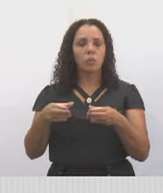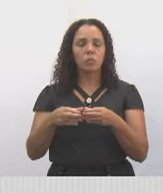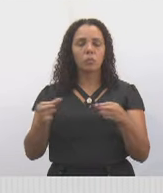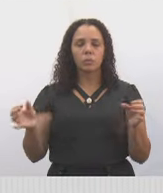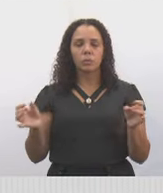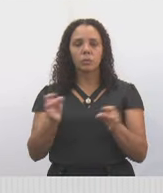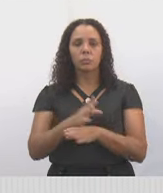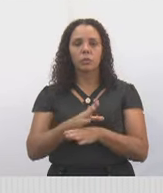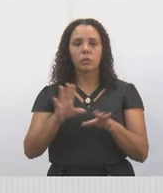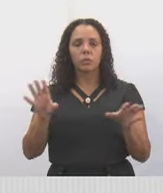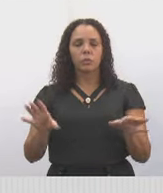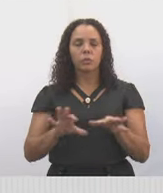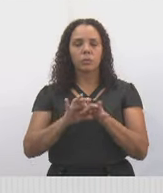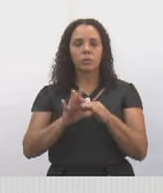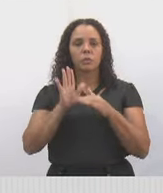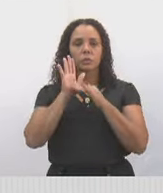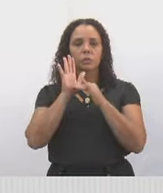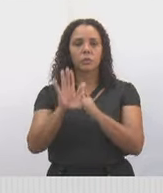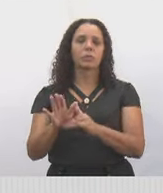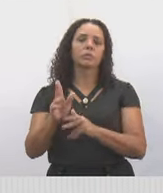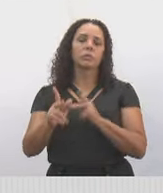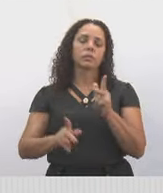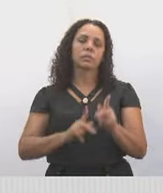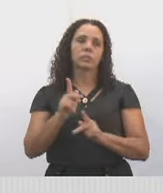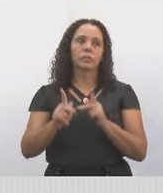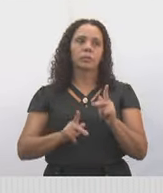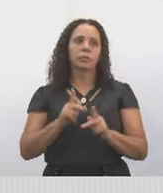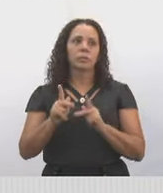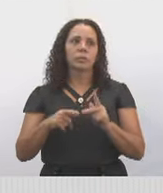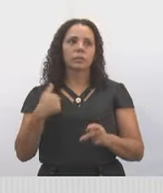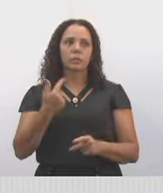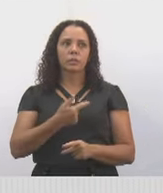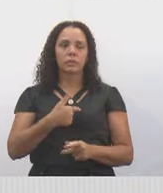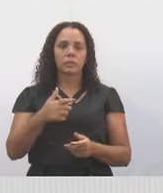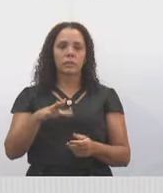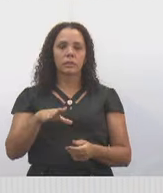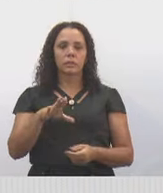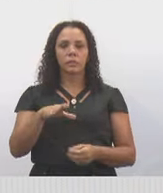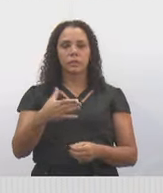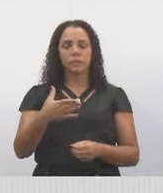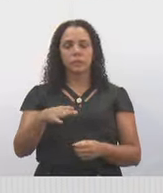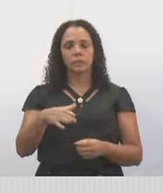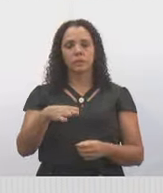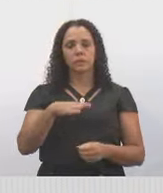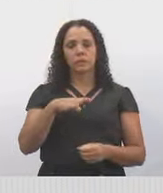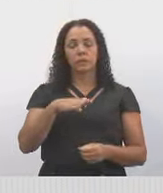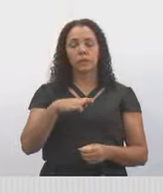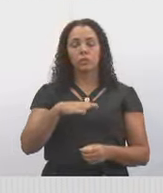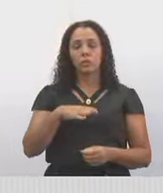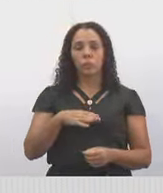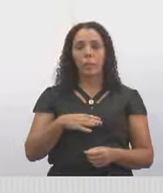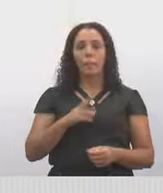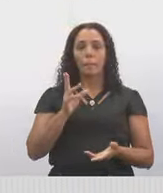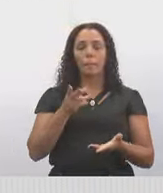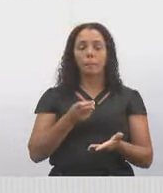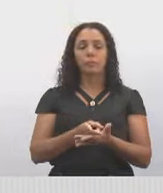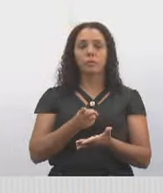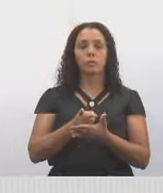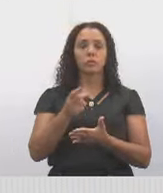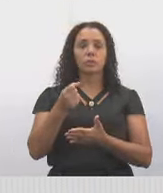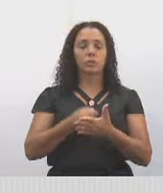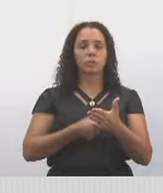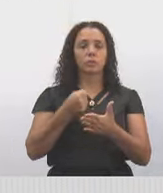ali Unido para ajudar a população da nossa cidade enquanto estiver nessa casa de leis vamos estar